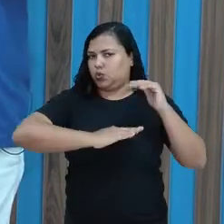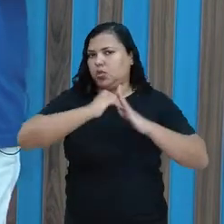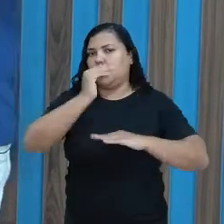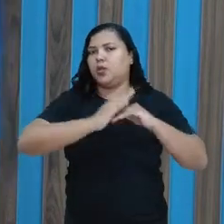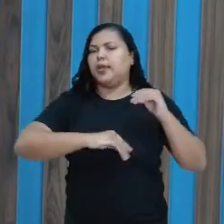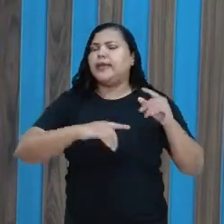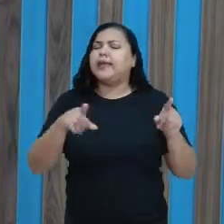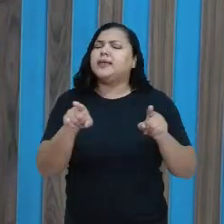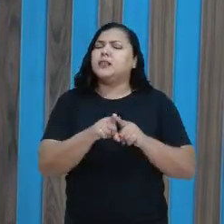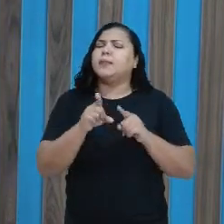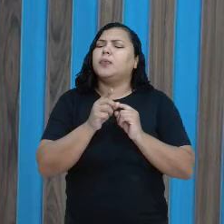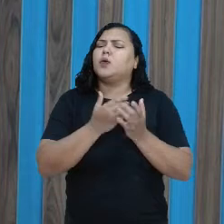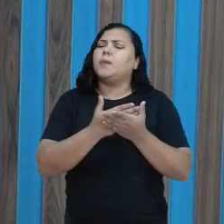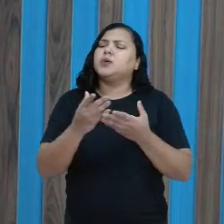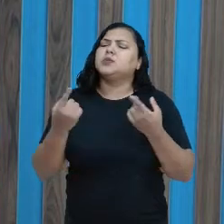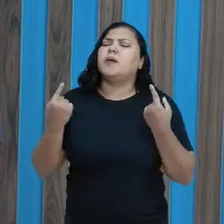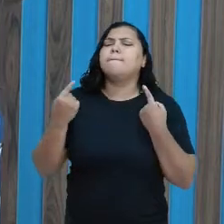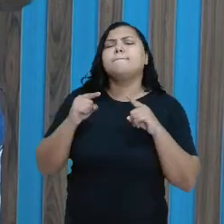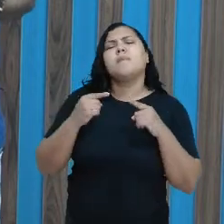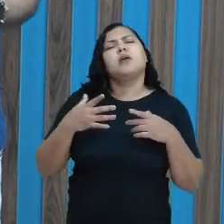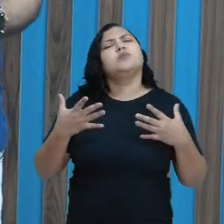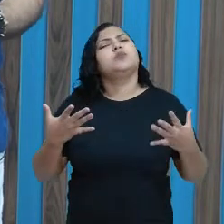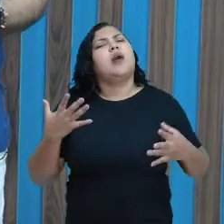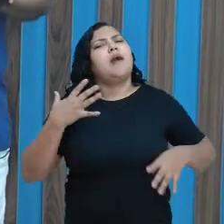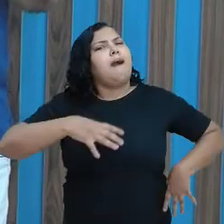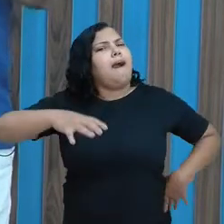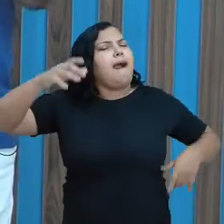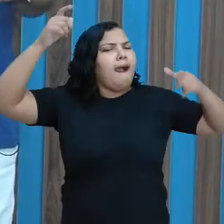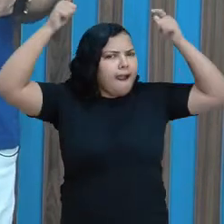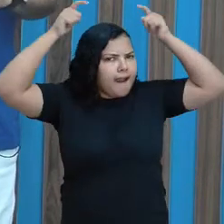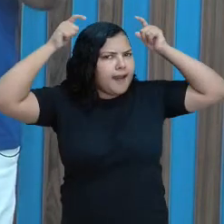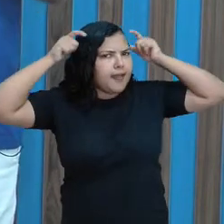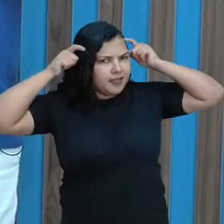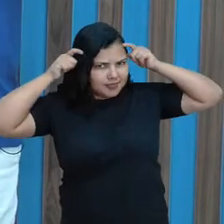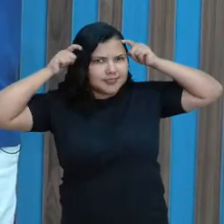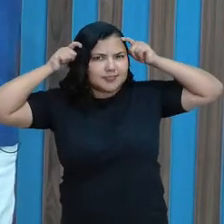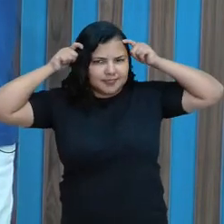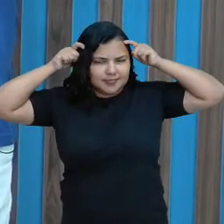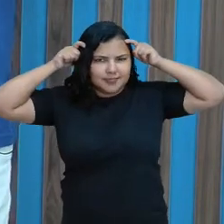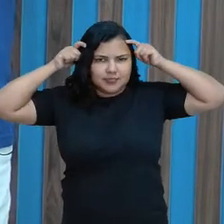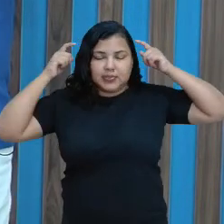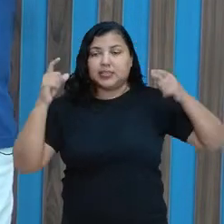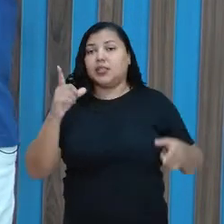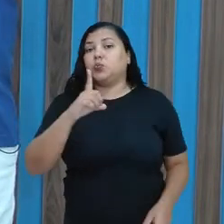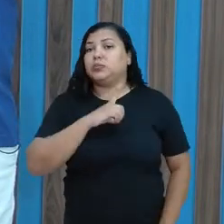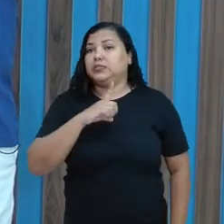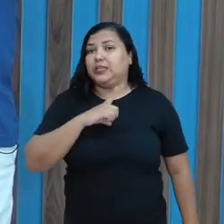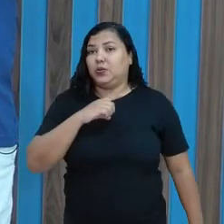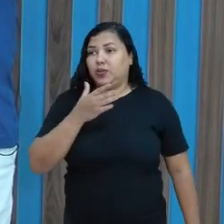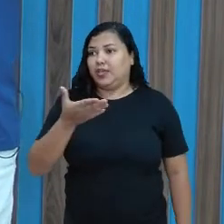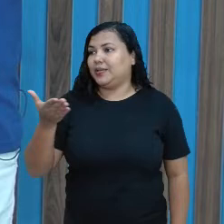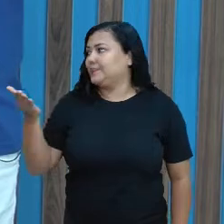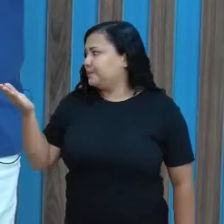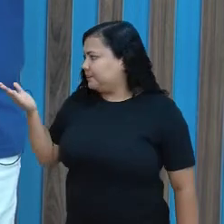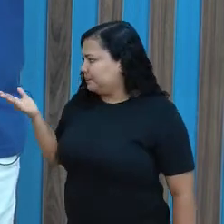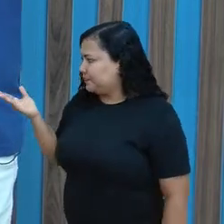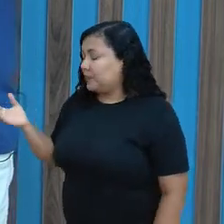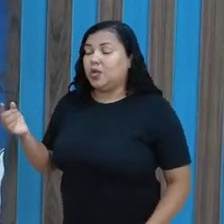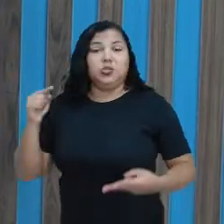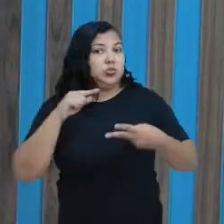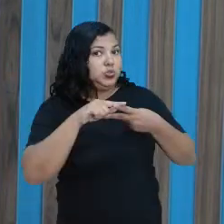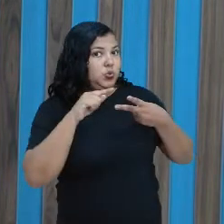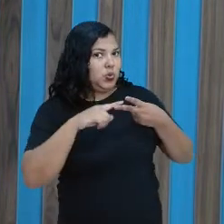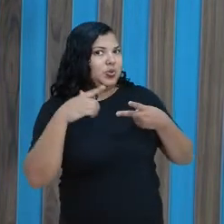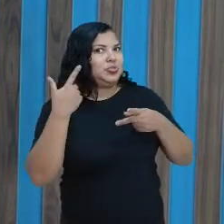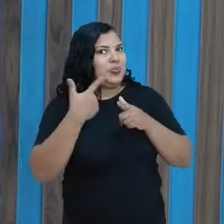a questionar a monarquia. Então, vejam, a gente já tem aí duas crises, né, a